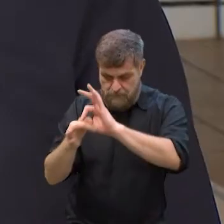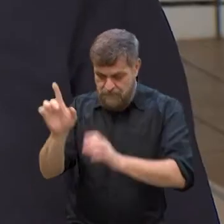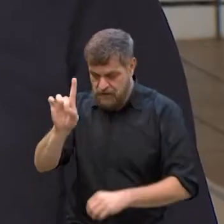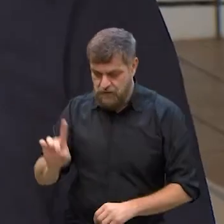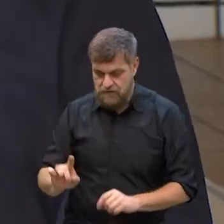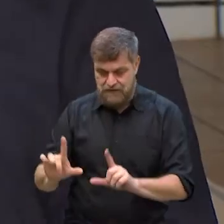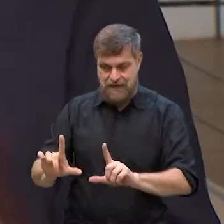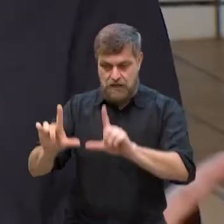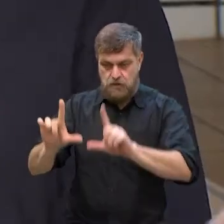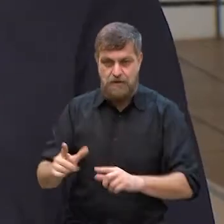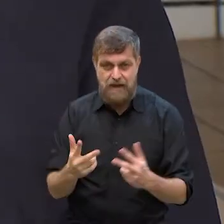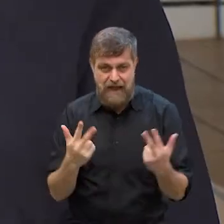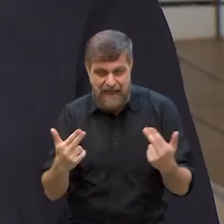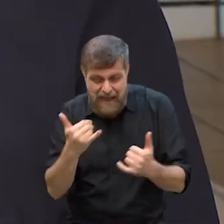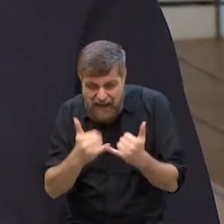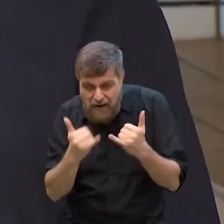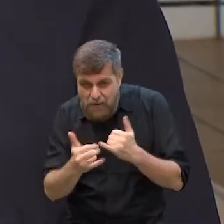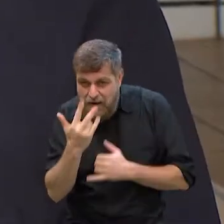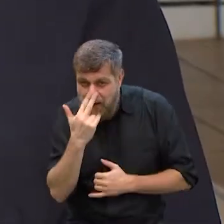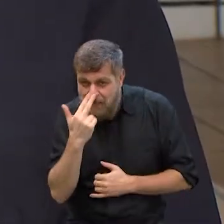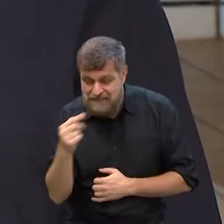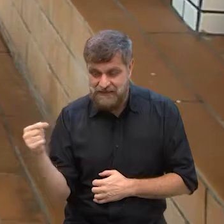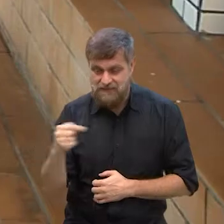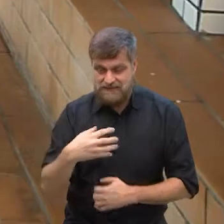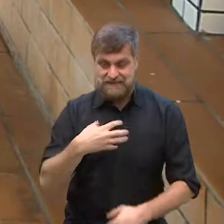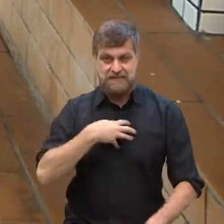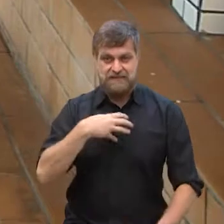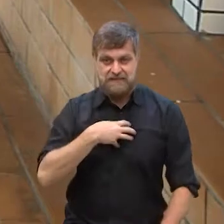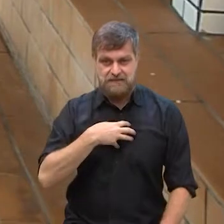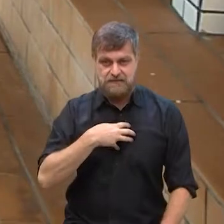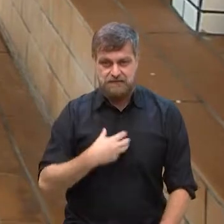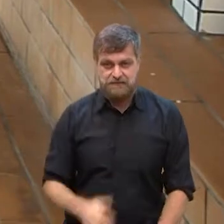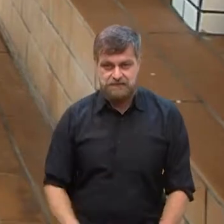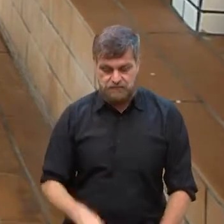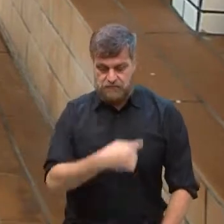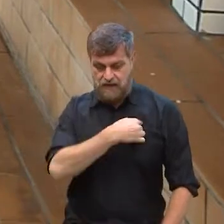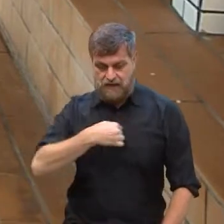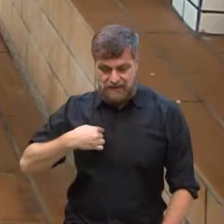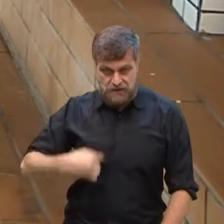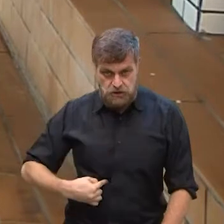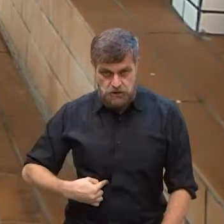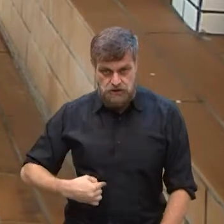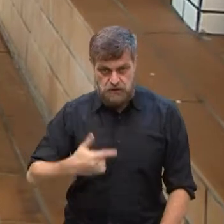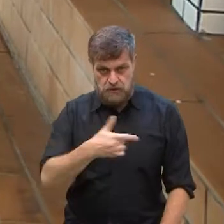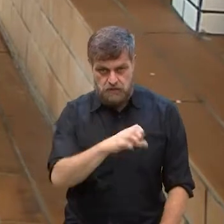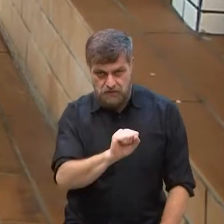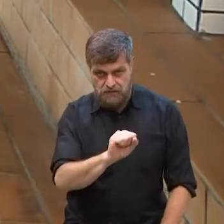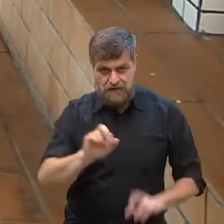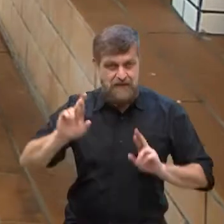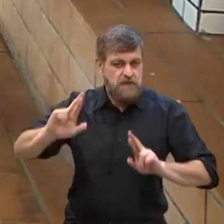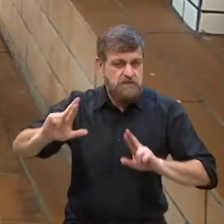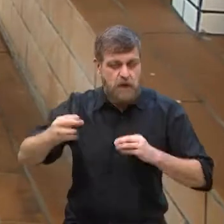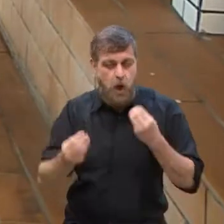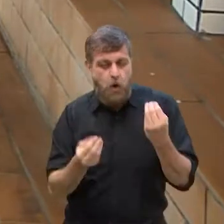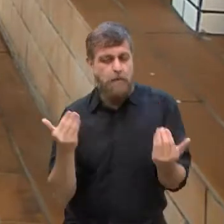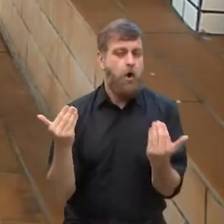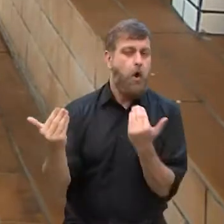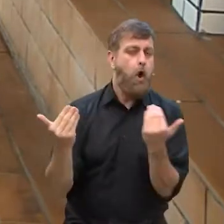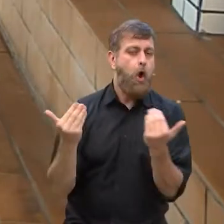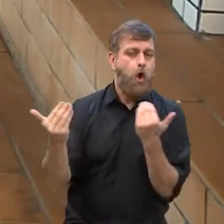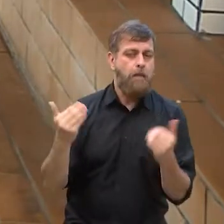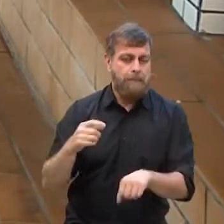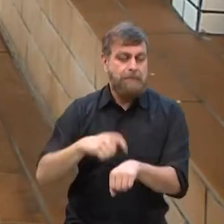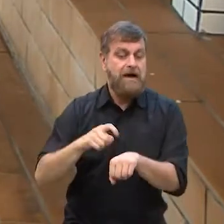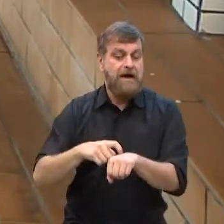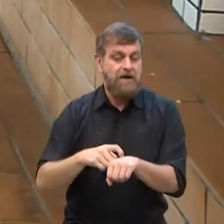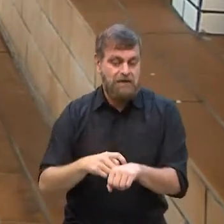Tóquio, é parecido com o que você viveu em Beijing, na China, em 2008? É diferente? Como é que você compara esses dois